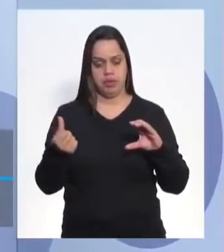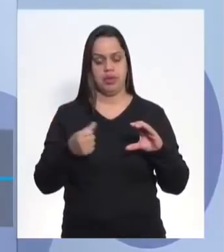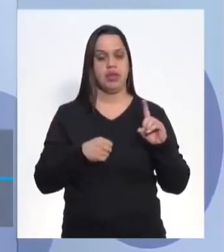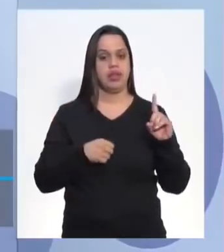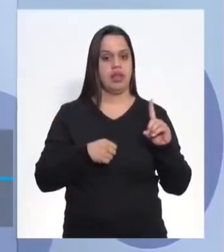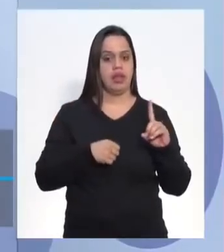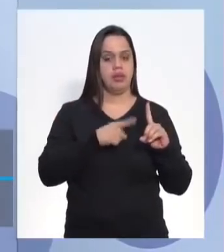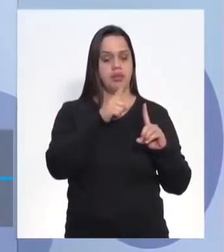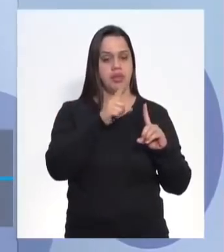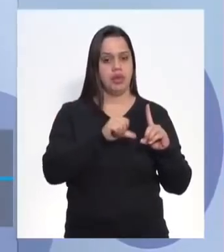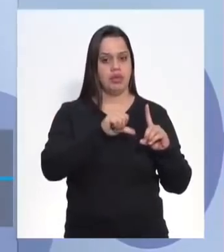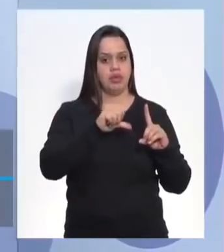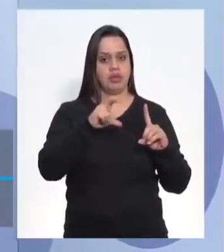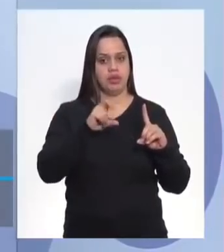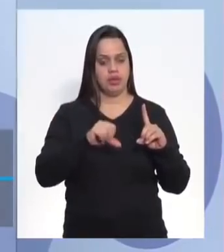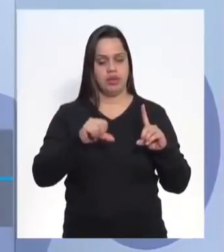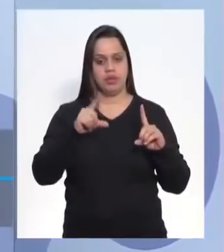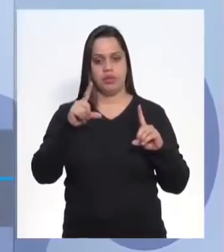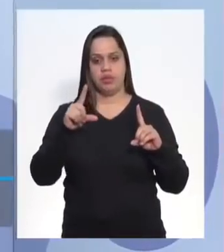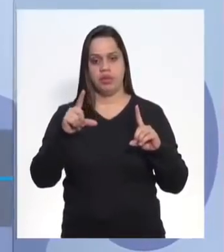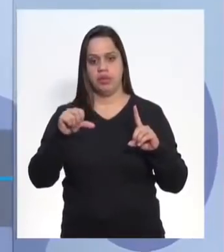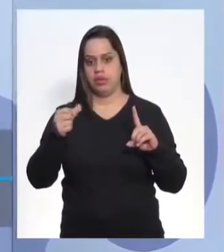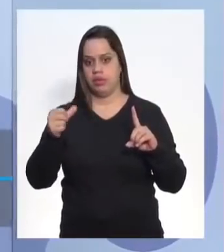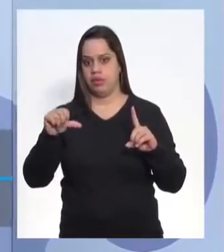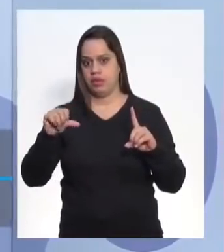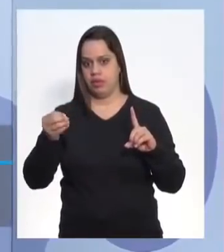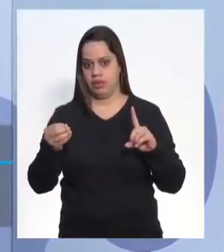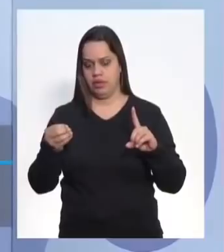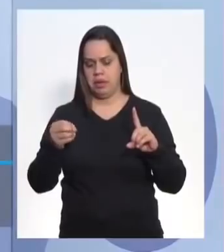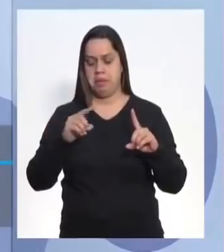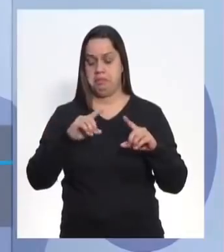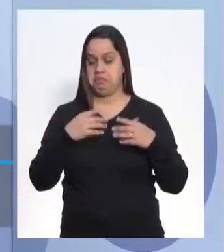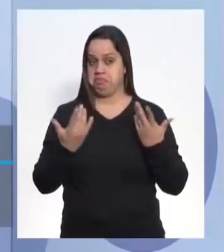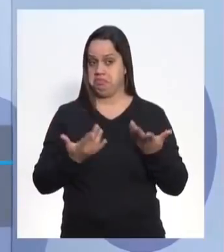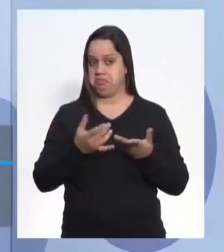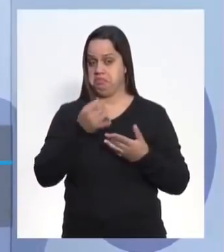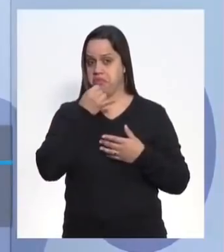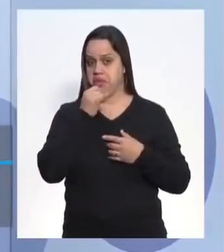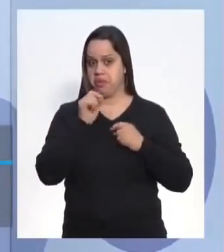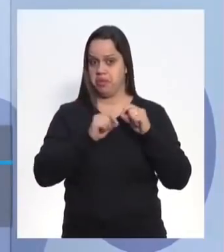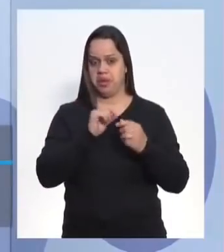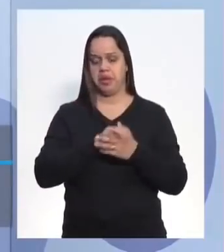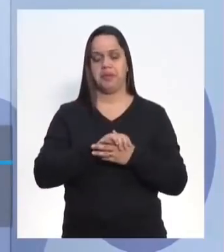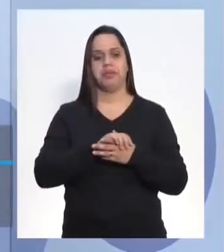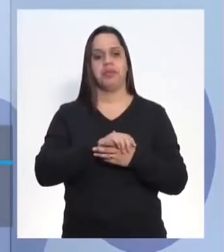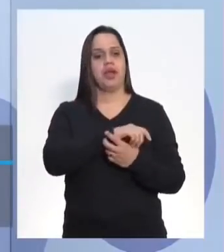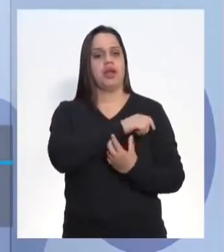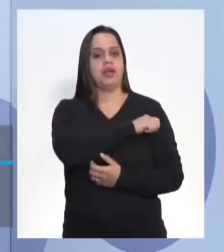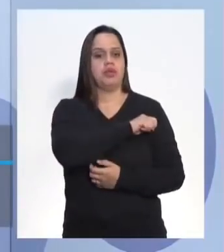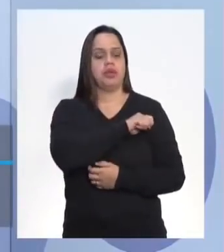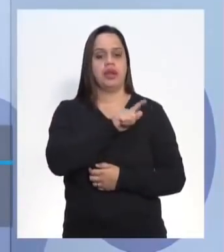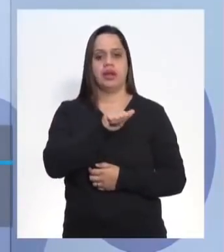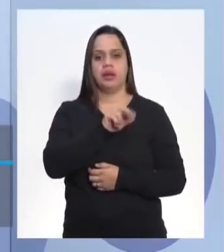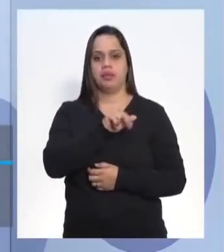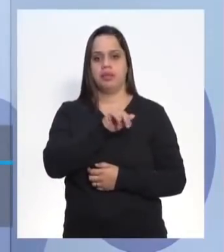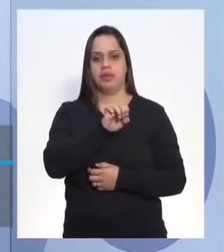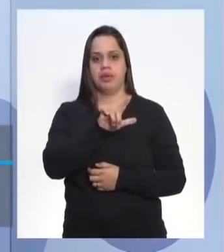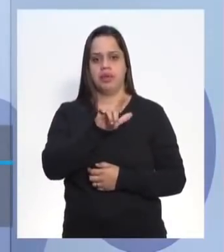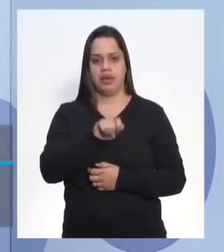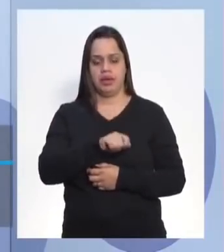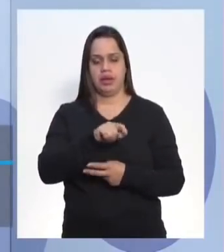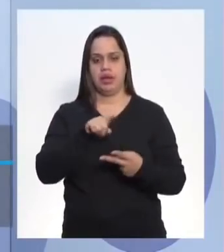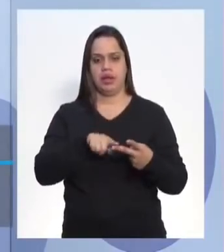que é 1959 e 1960. Então, por exemplo, a Gabriela,